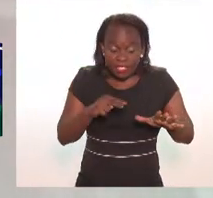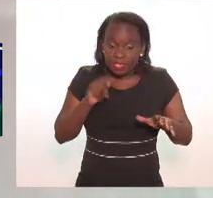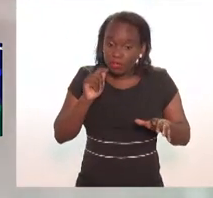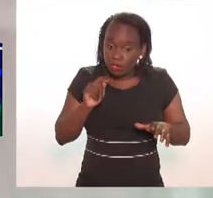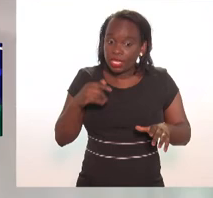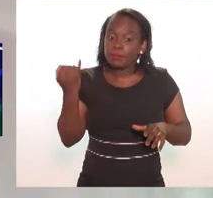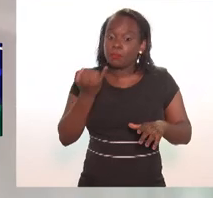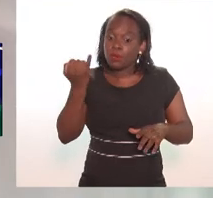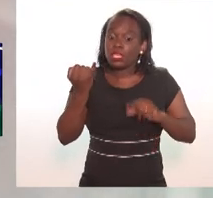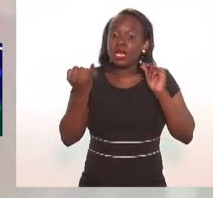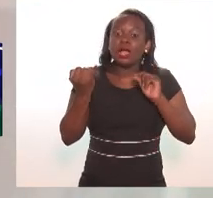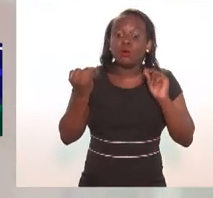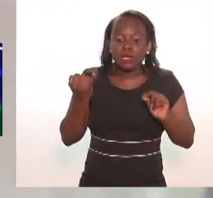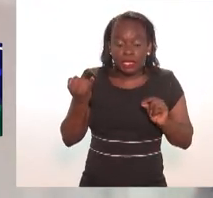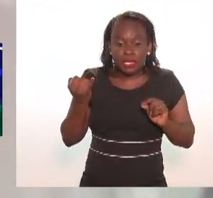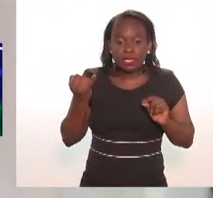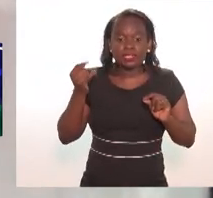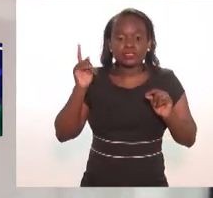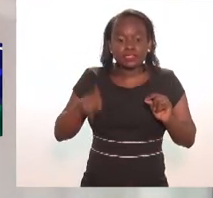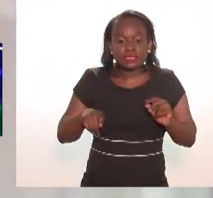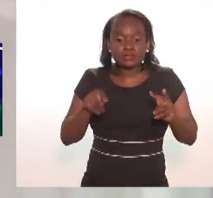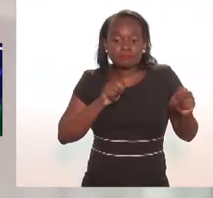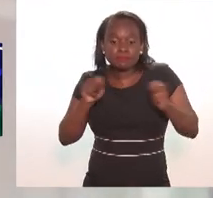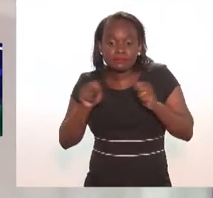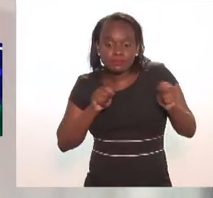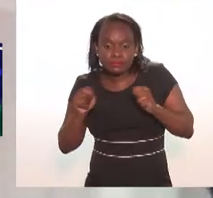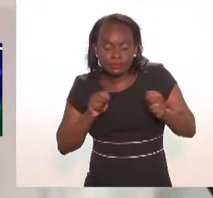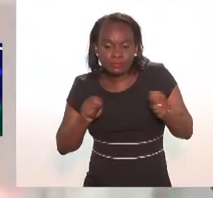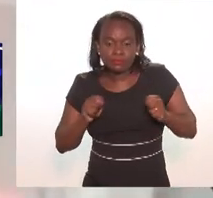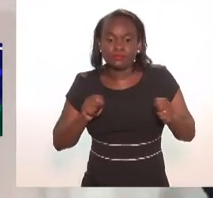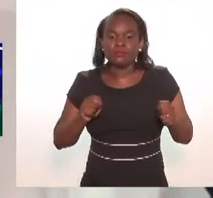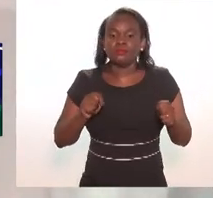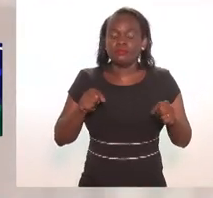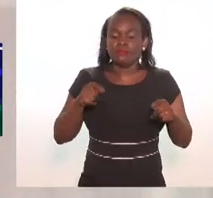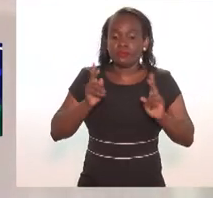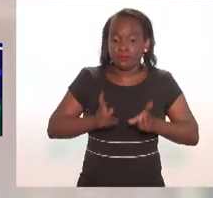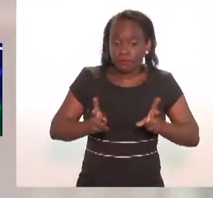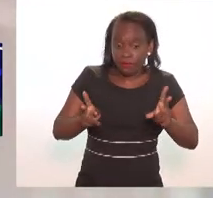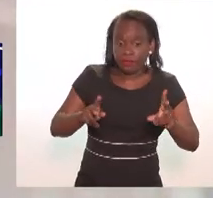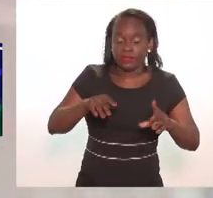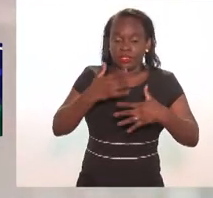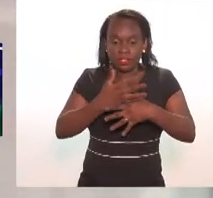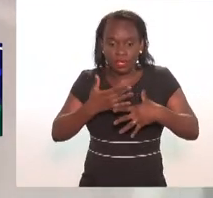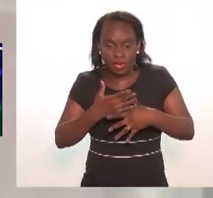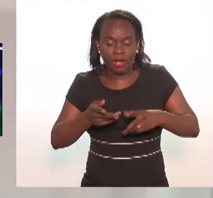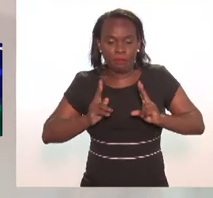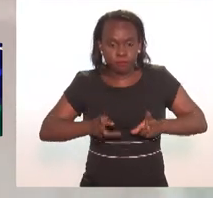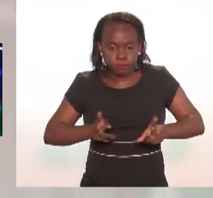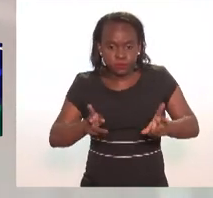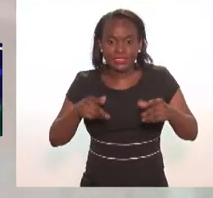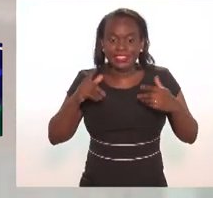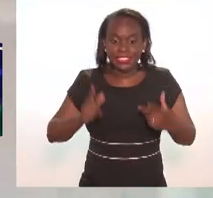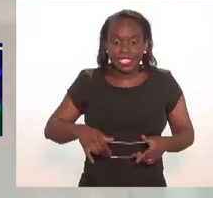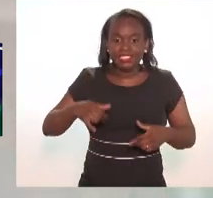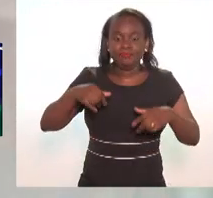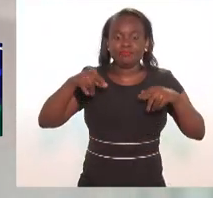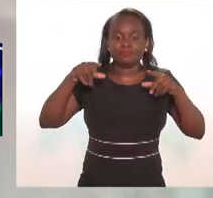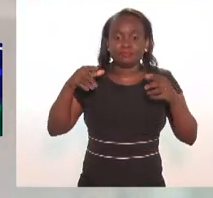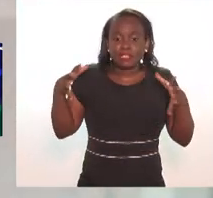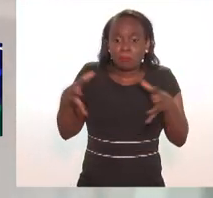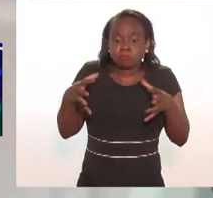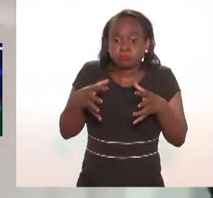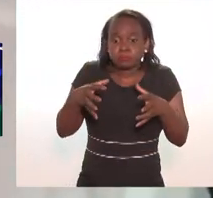serviço essencial, é para preservar o funcionamento de uma cidade com a menor